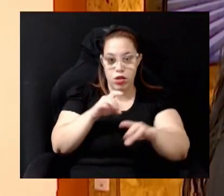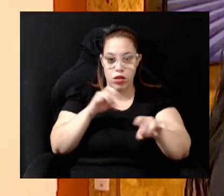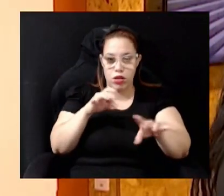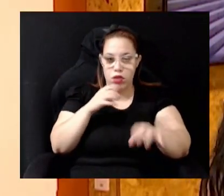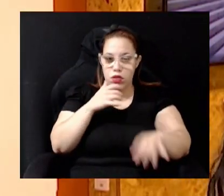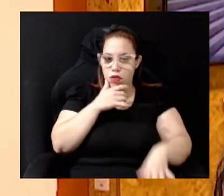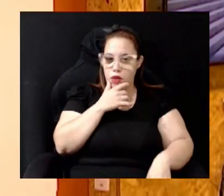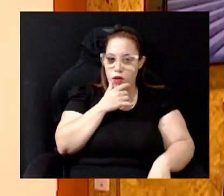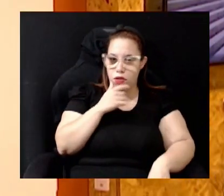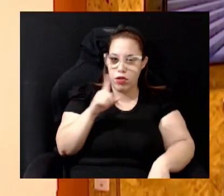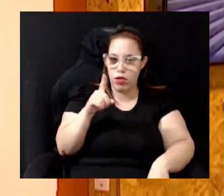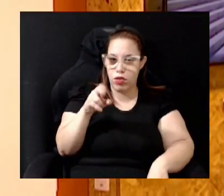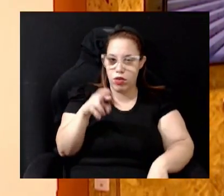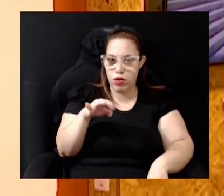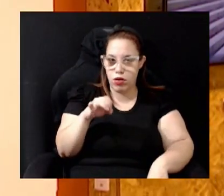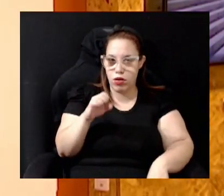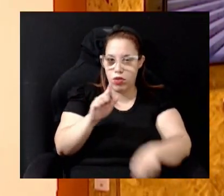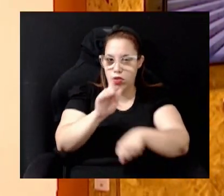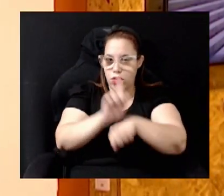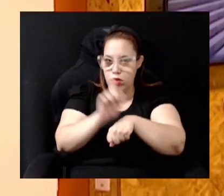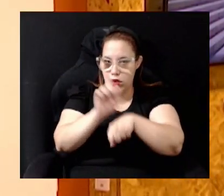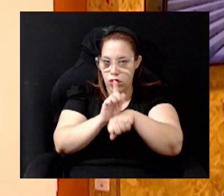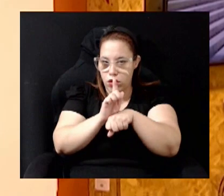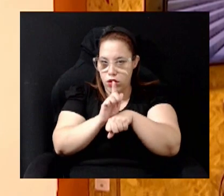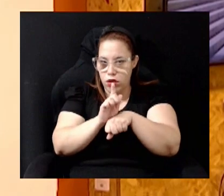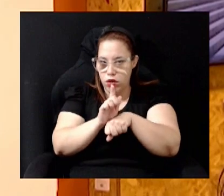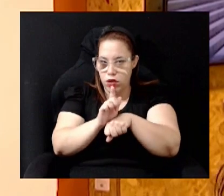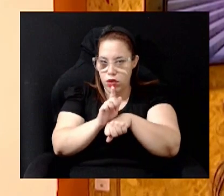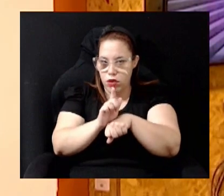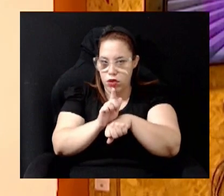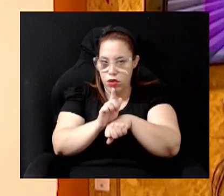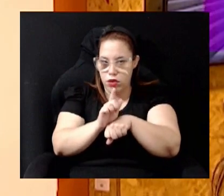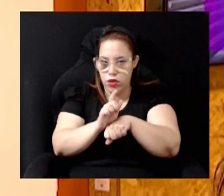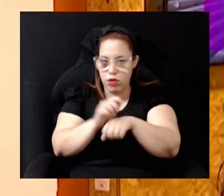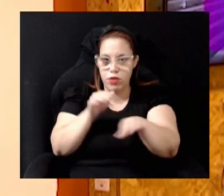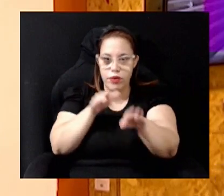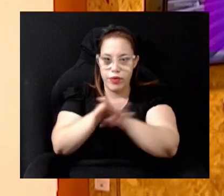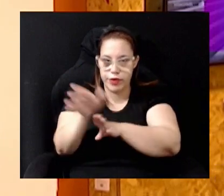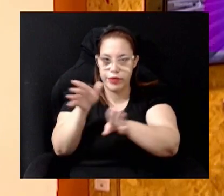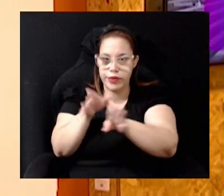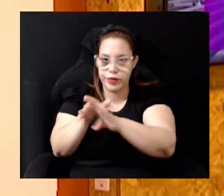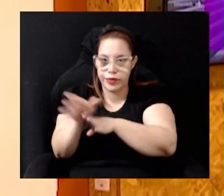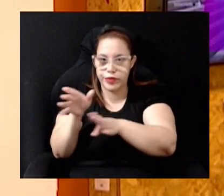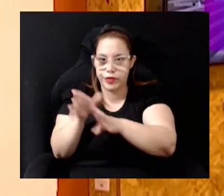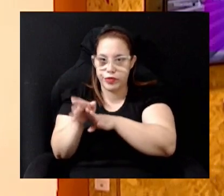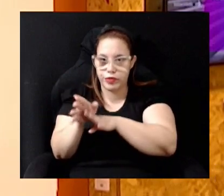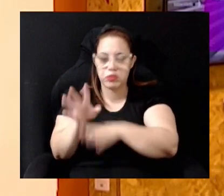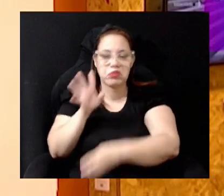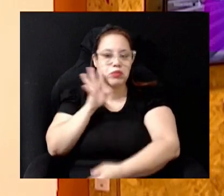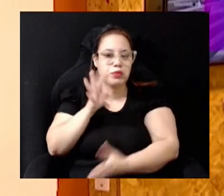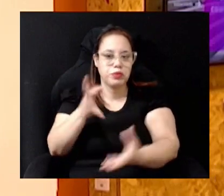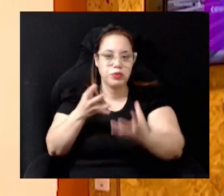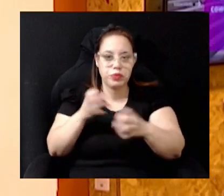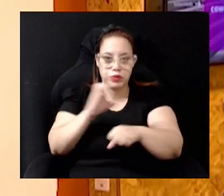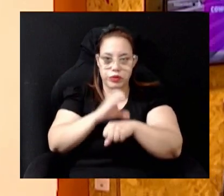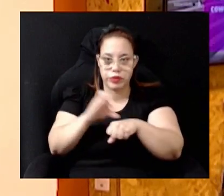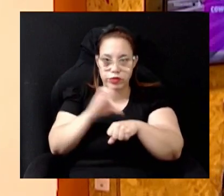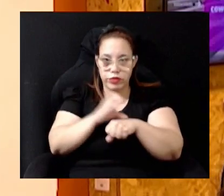curso de graduação que é mais indicado para as pessoas que estão interessadas nessa área é o curso de Design